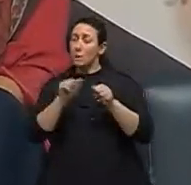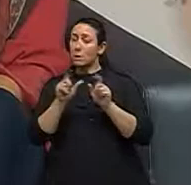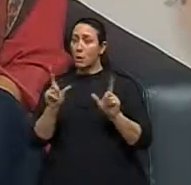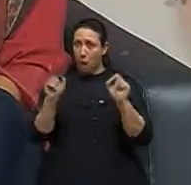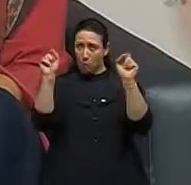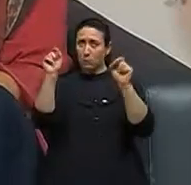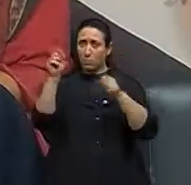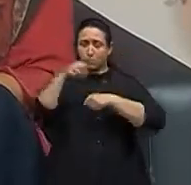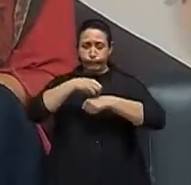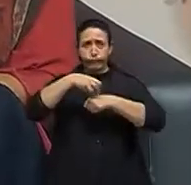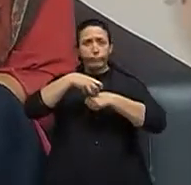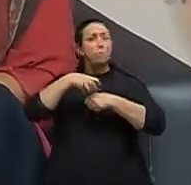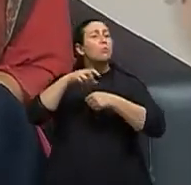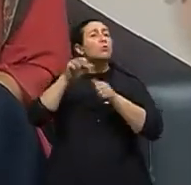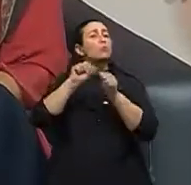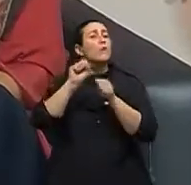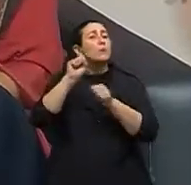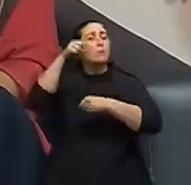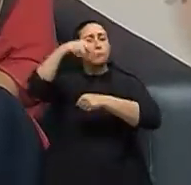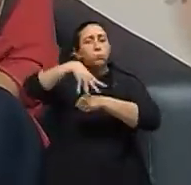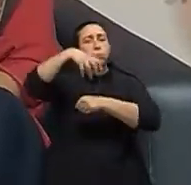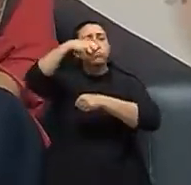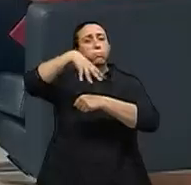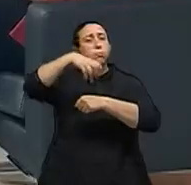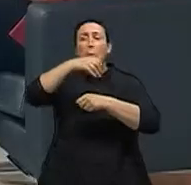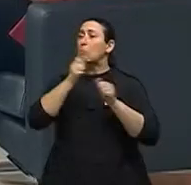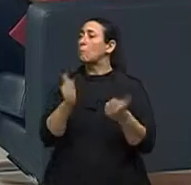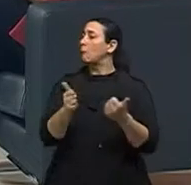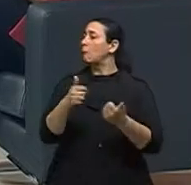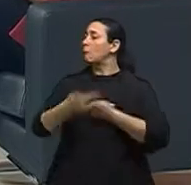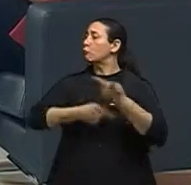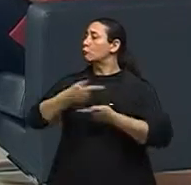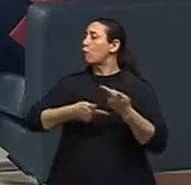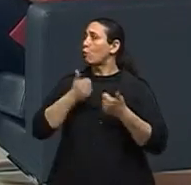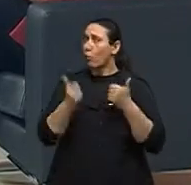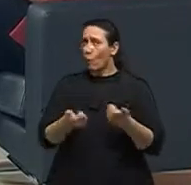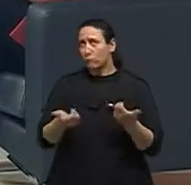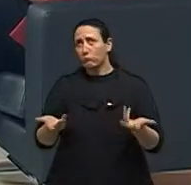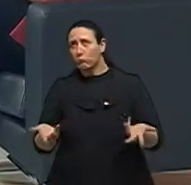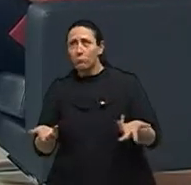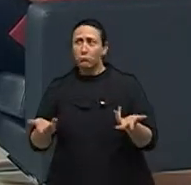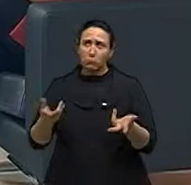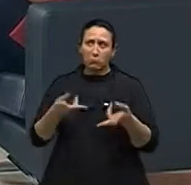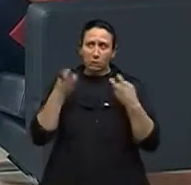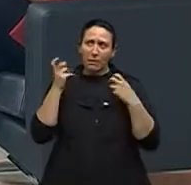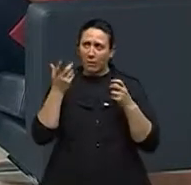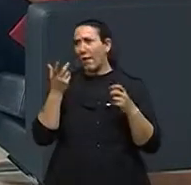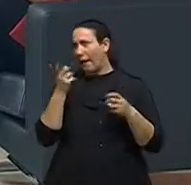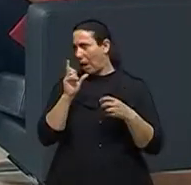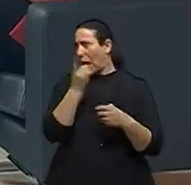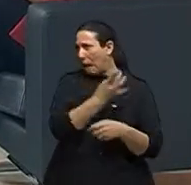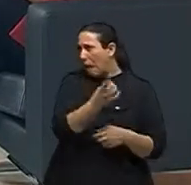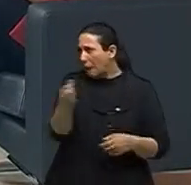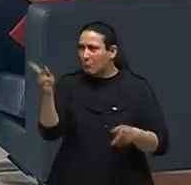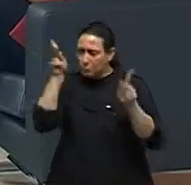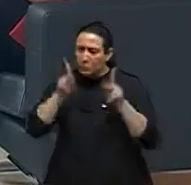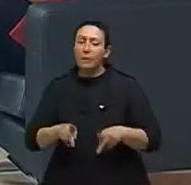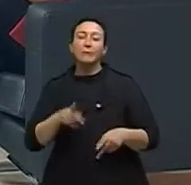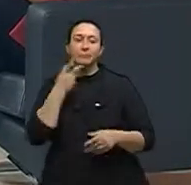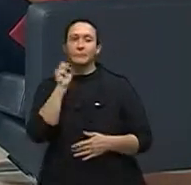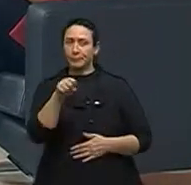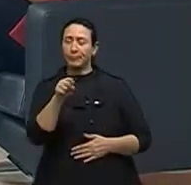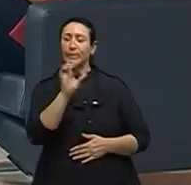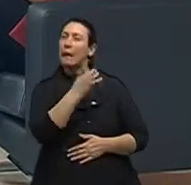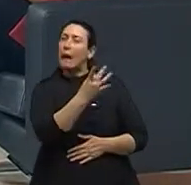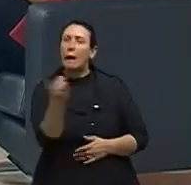próstata e fizeram só radioterapia e funcionou então isso a gente falava no final do programa cada caso é um caso né Cada caso é um